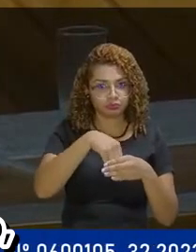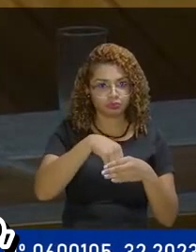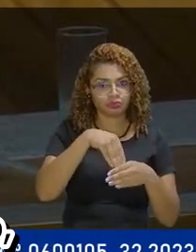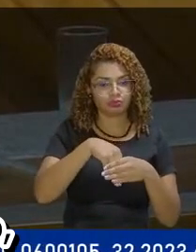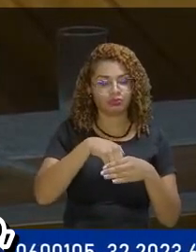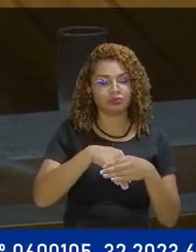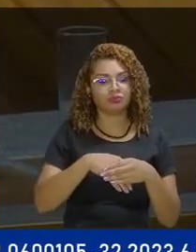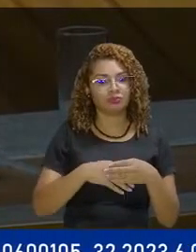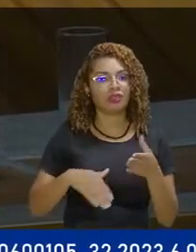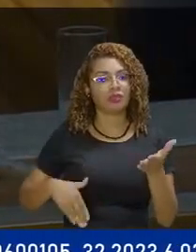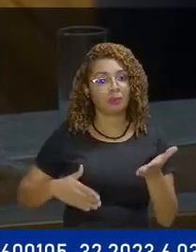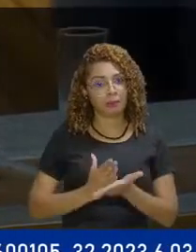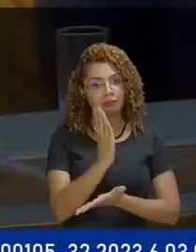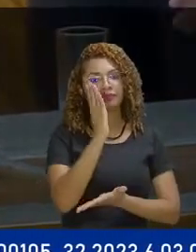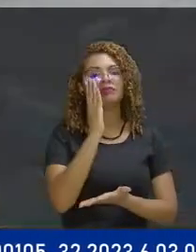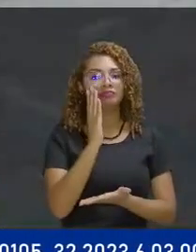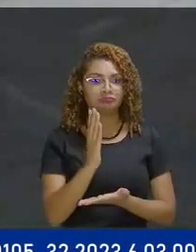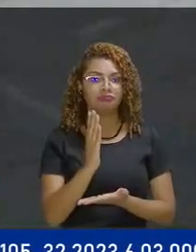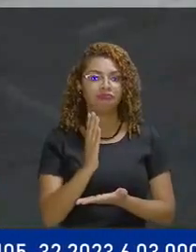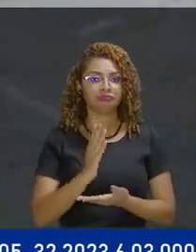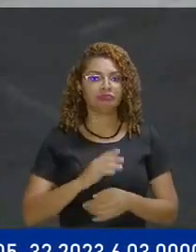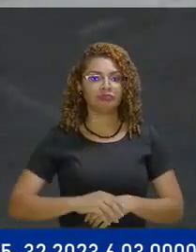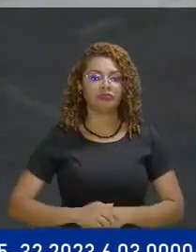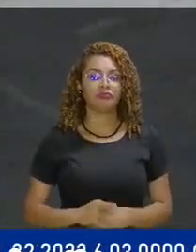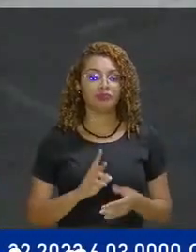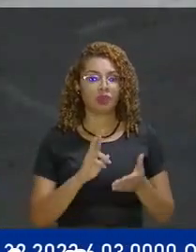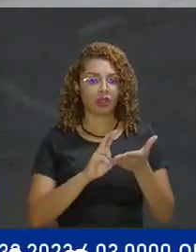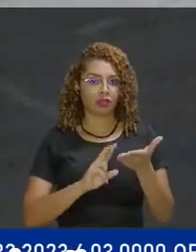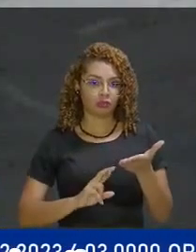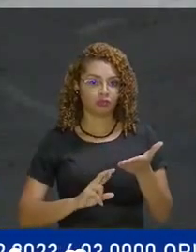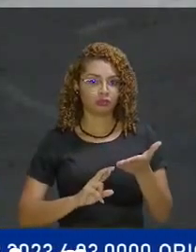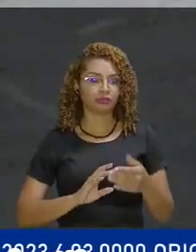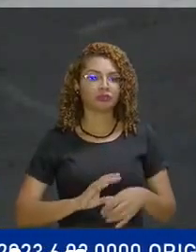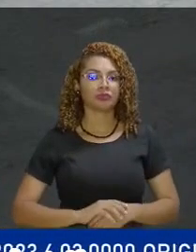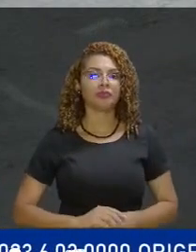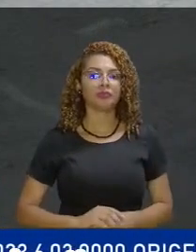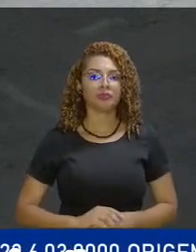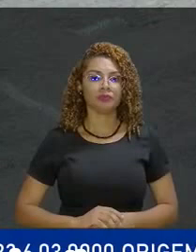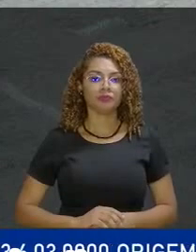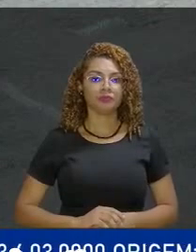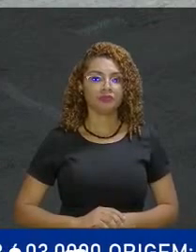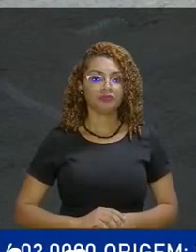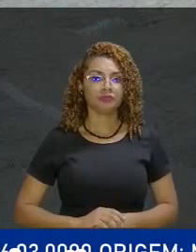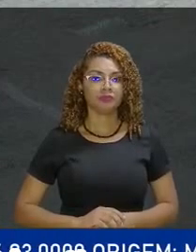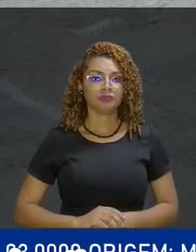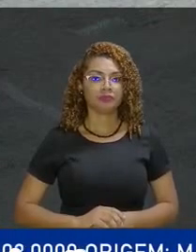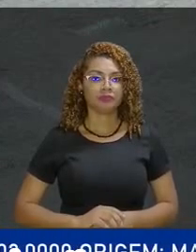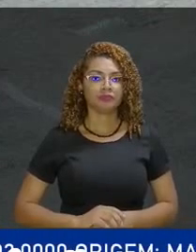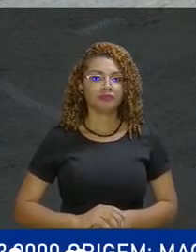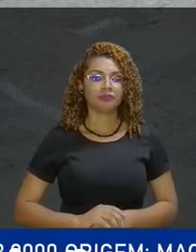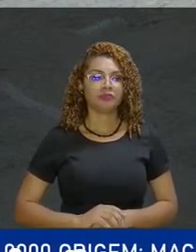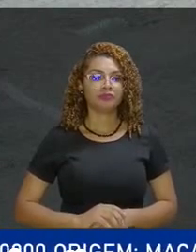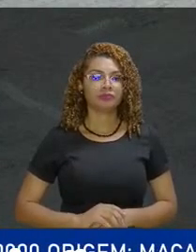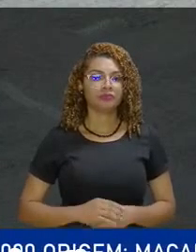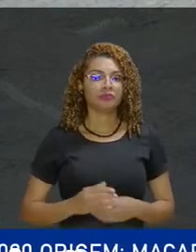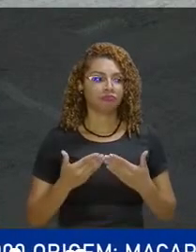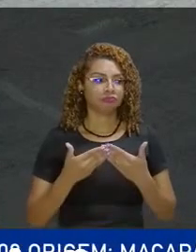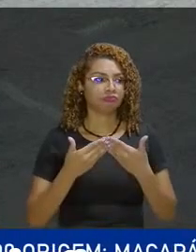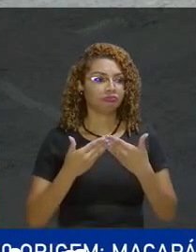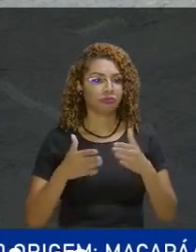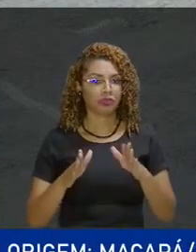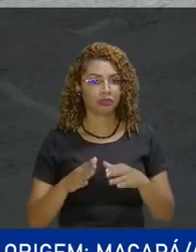pela aprovação com ressalva ao relatório. No relatório, vamos abrir a palavra à doutora